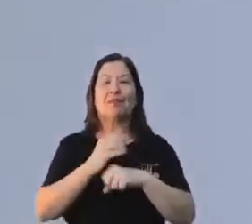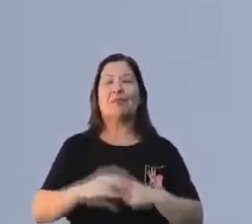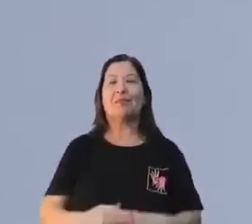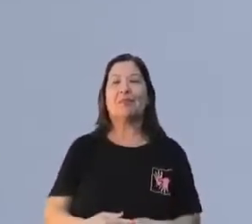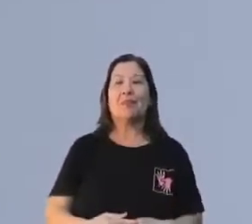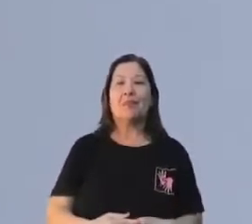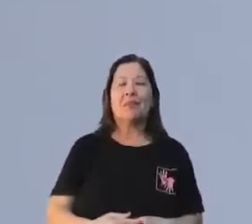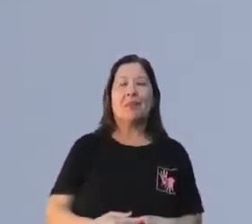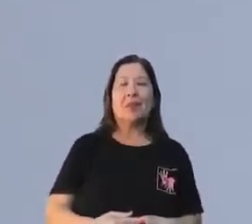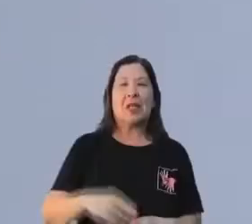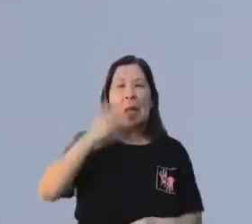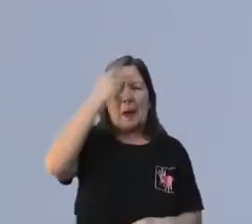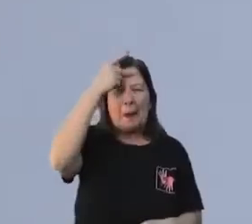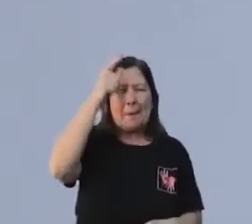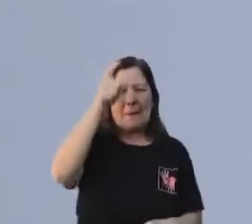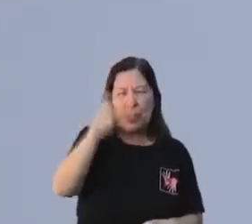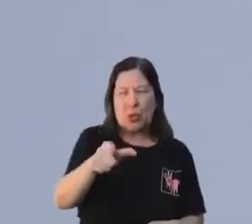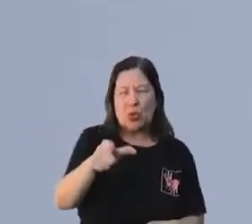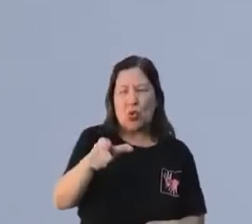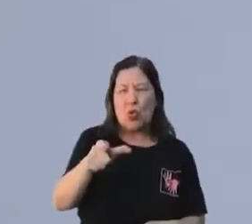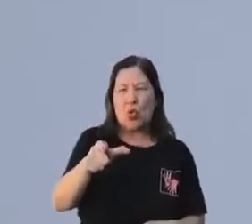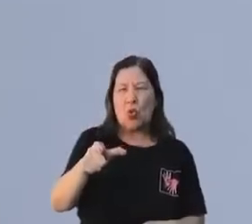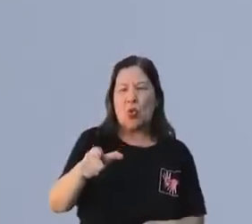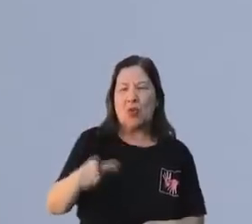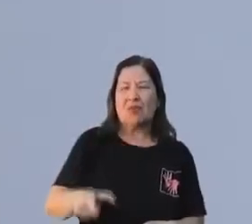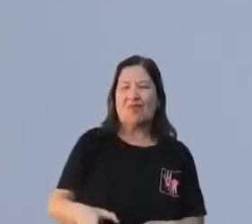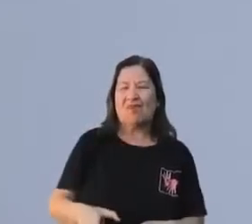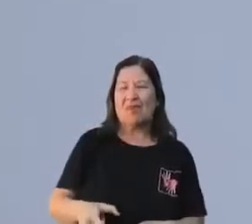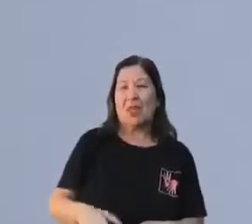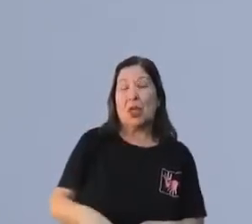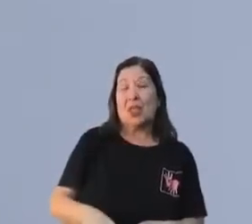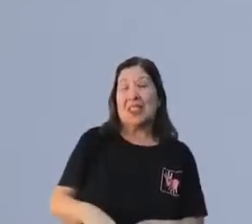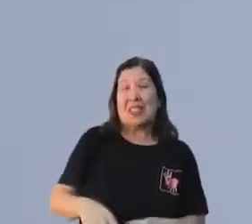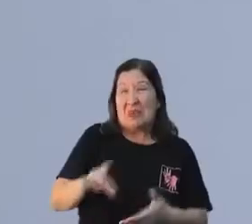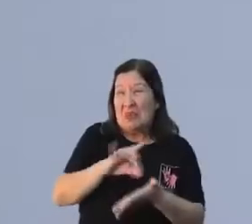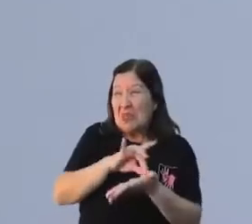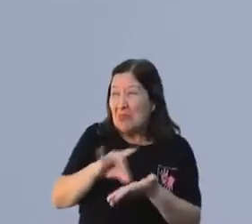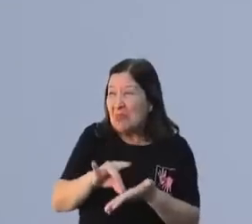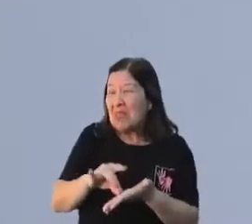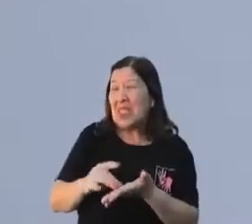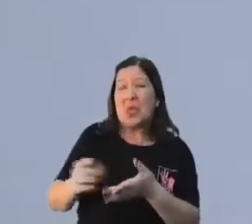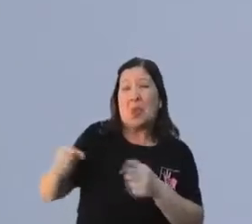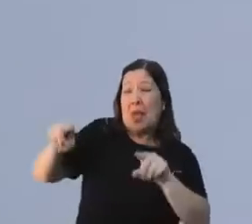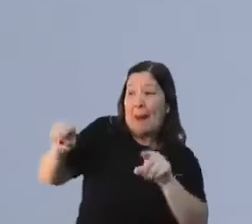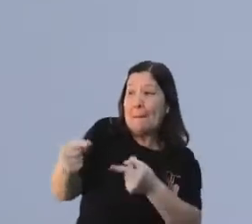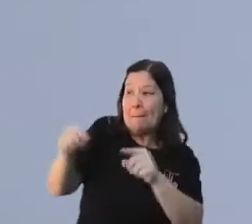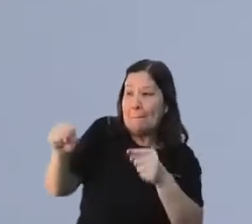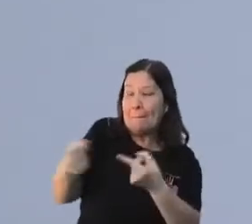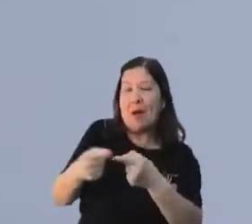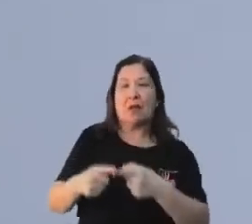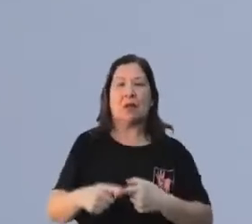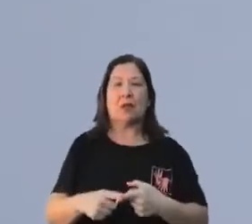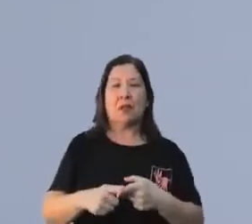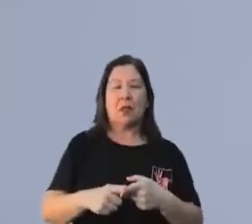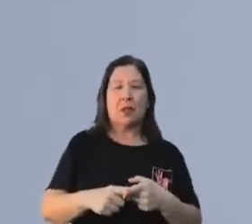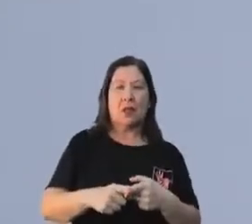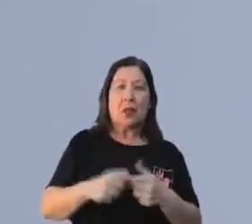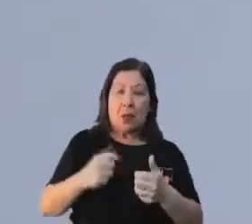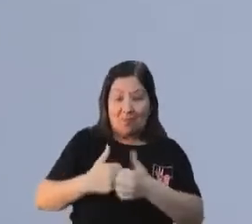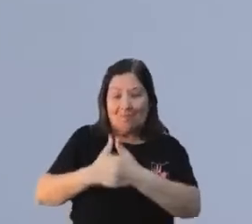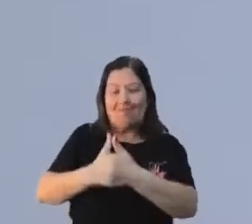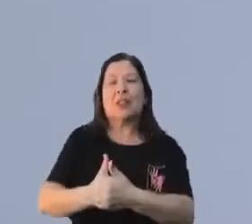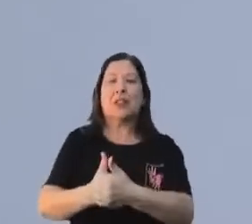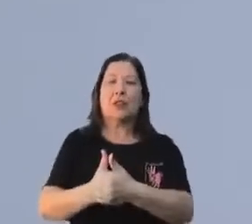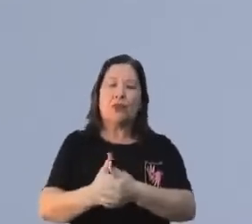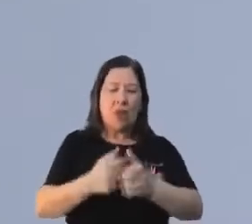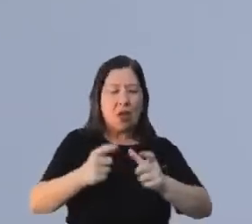tramava-se a morte de Jesus, a traição, muito perto dali, cerca de 8 quilômetros, na